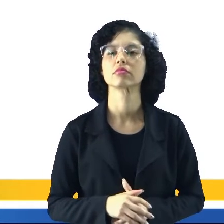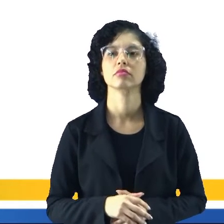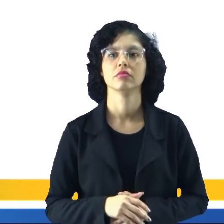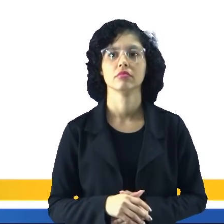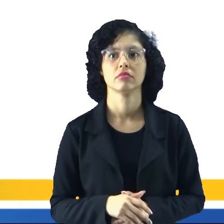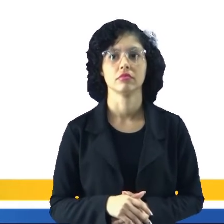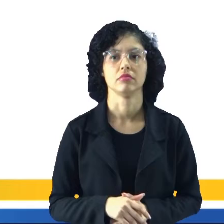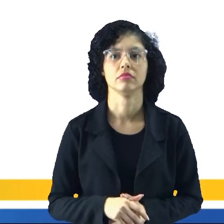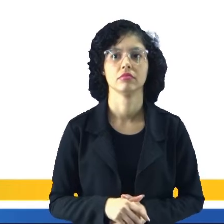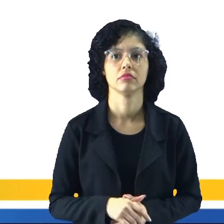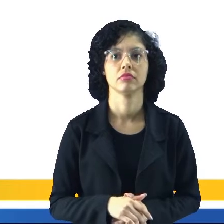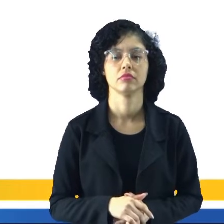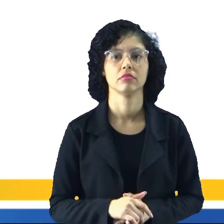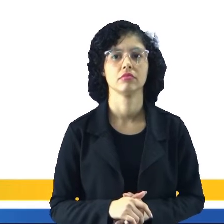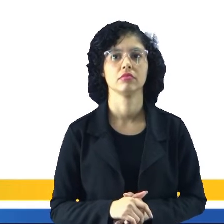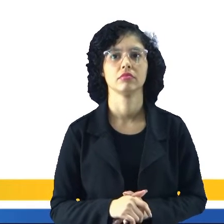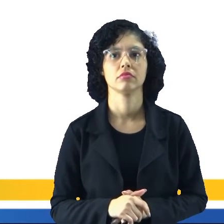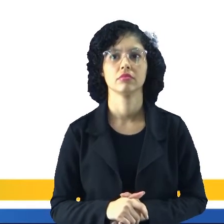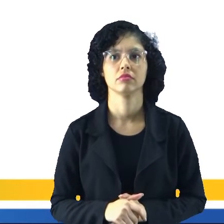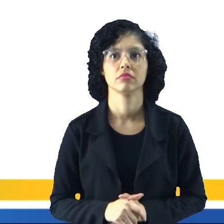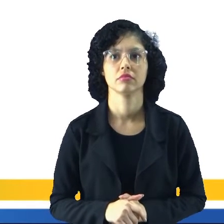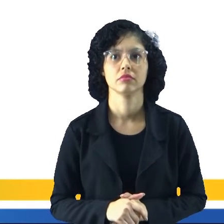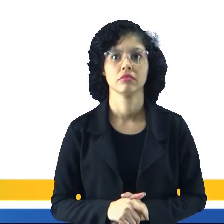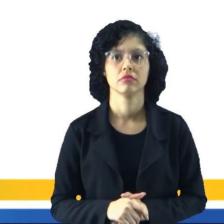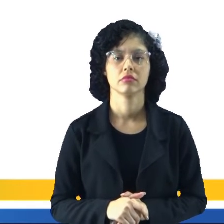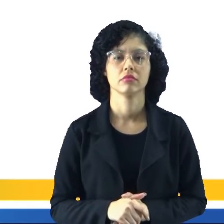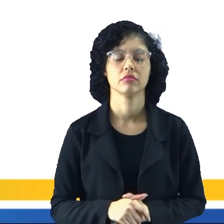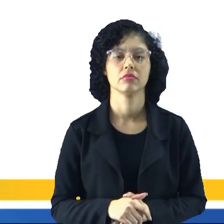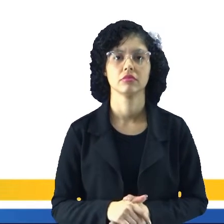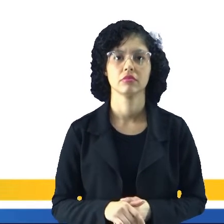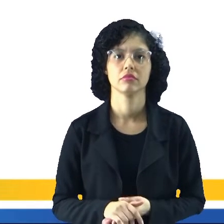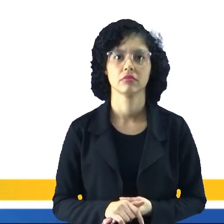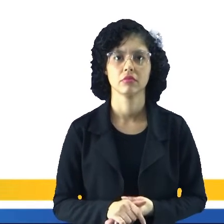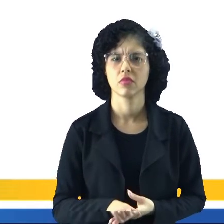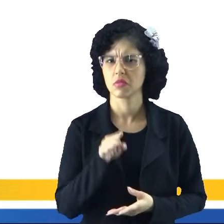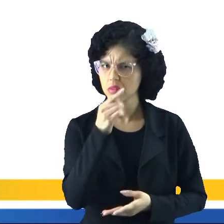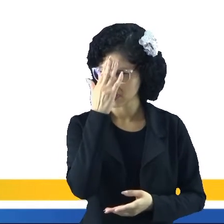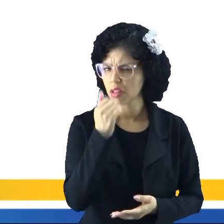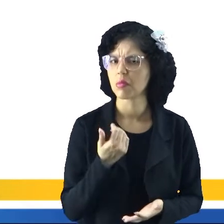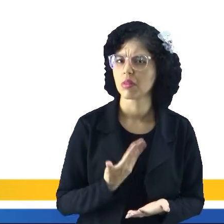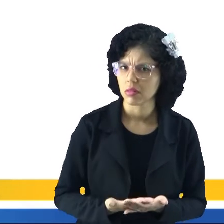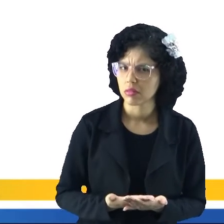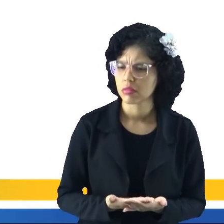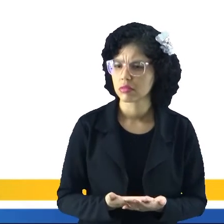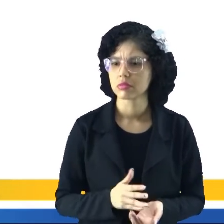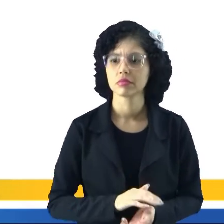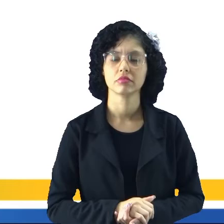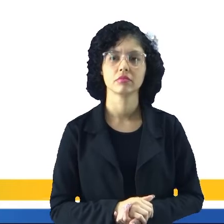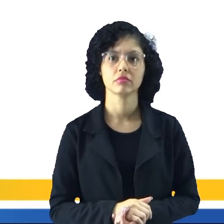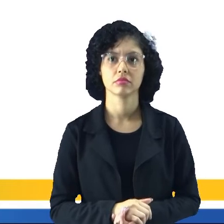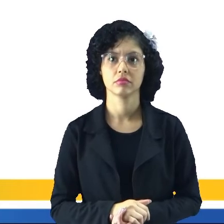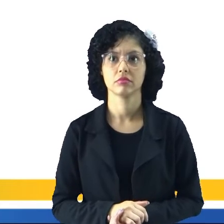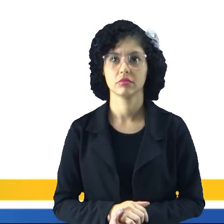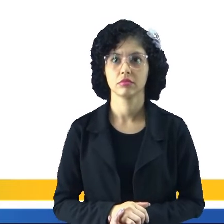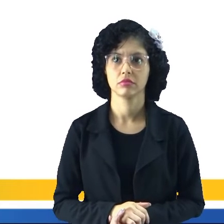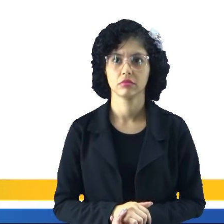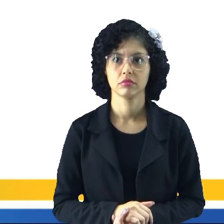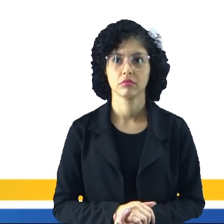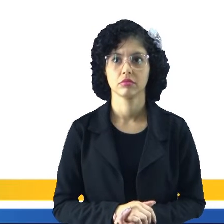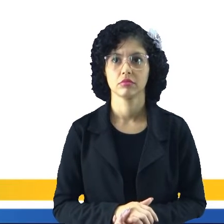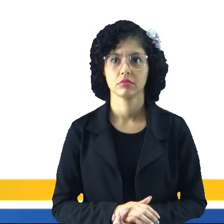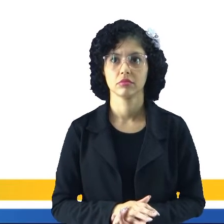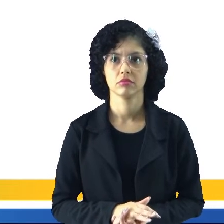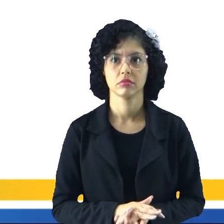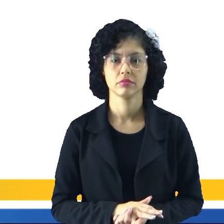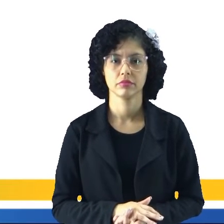sabes que creo, né, o personagem disse, ou seja, você sabe o que eu acredito? Que tanta tecnologia, tanta era